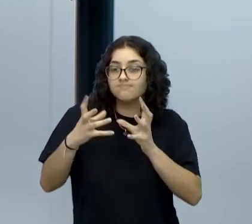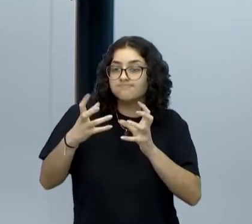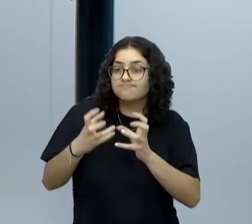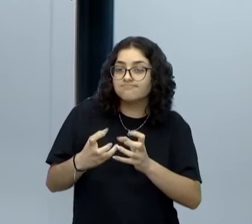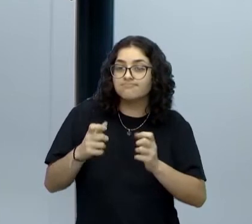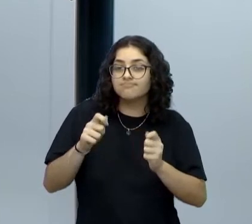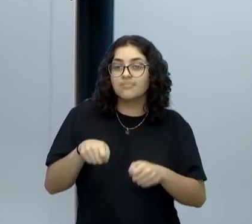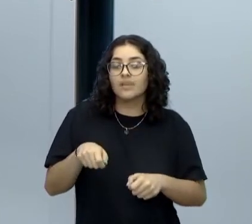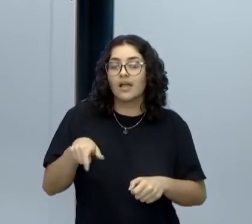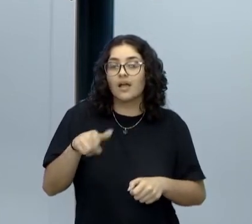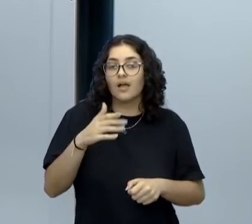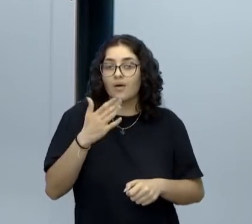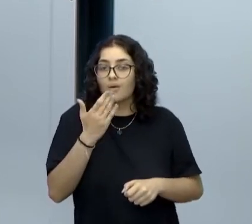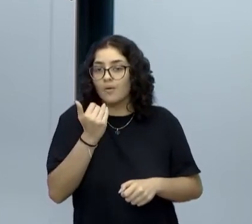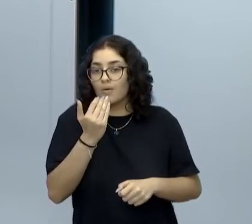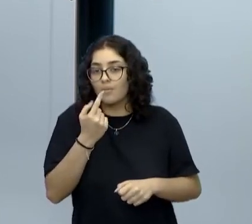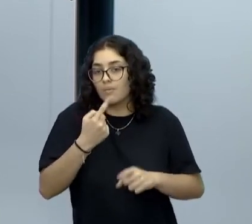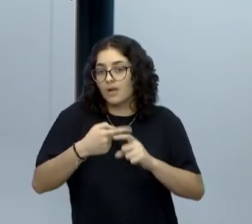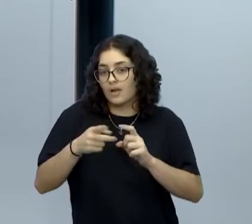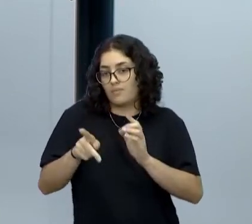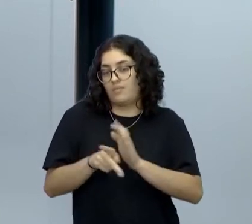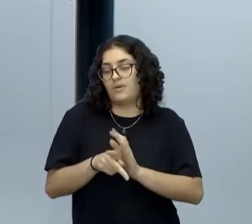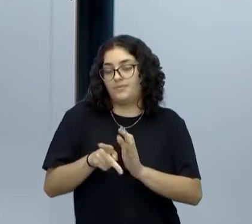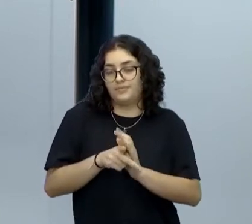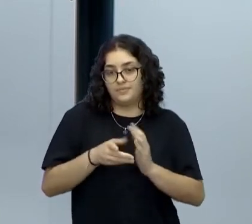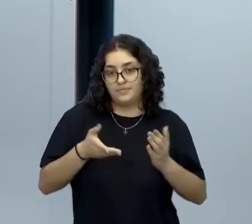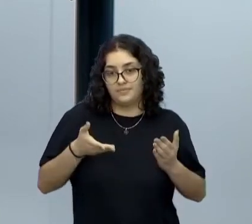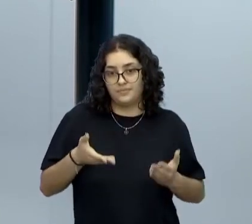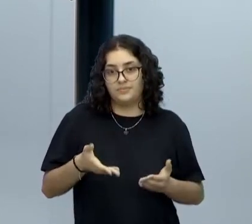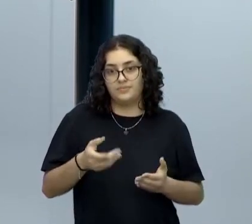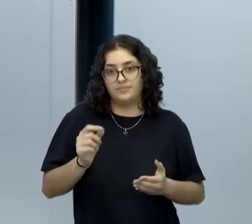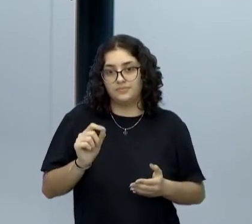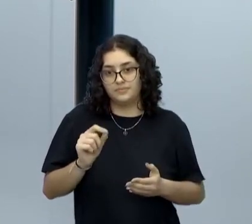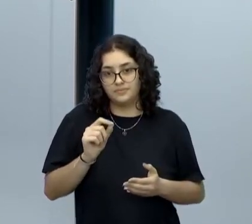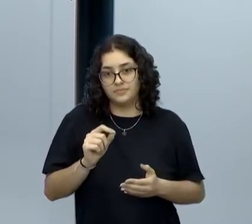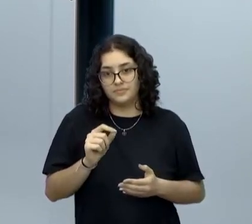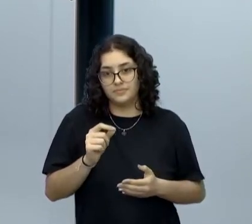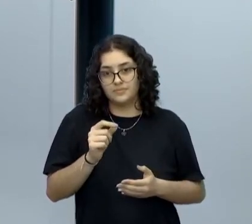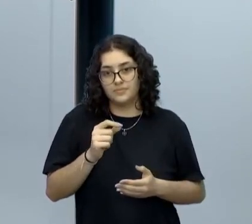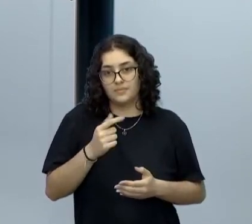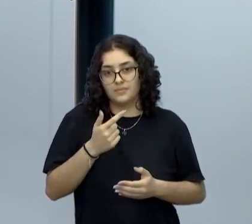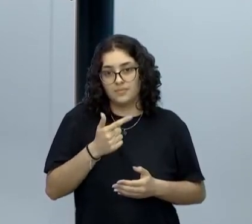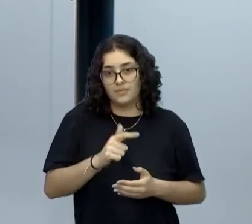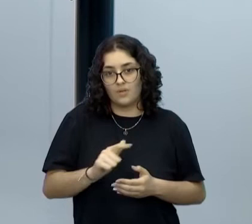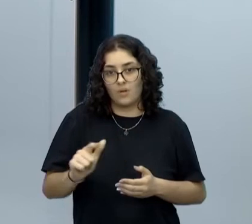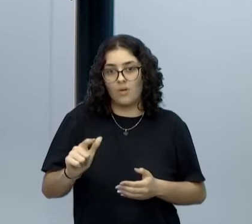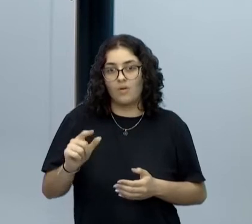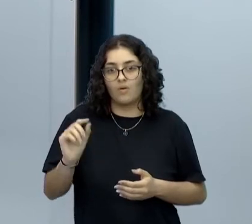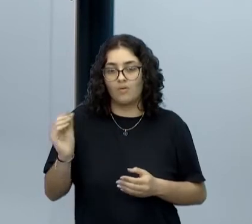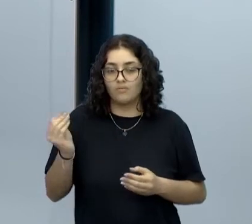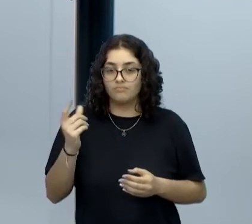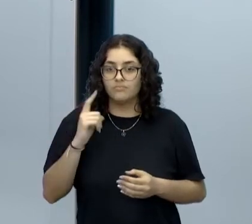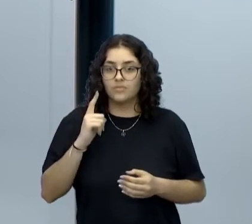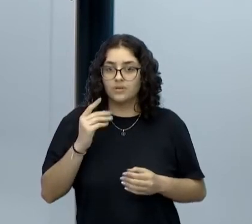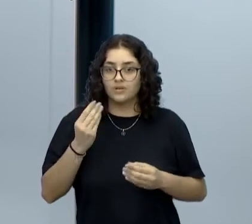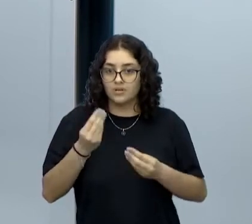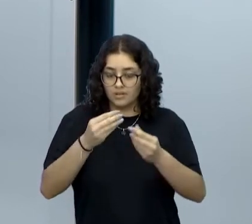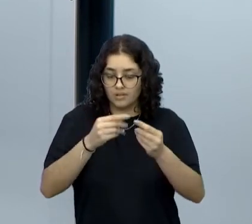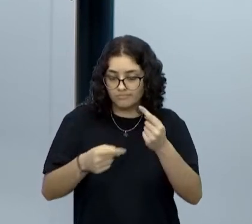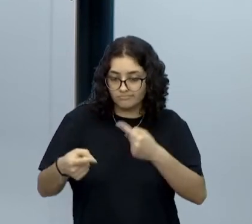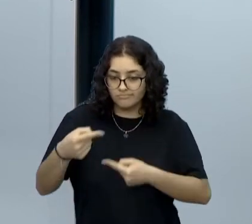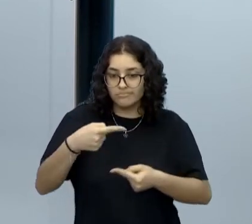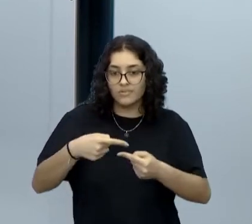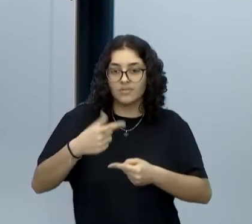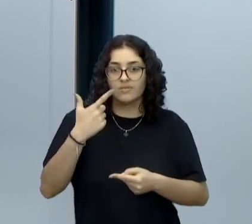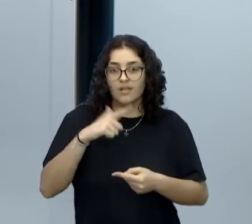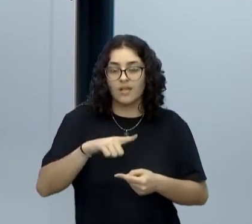eles possam se alimentar, porque essa é a função deles, trazer novamente esses elementos aí para o solo para poder